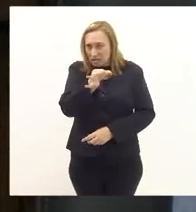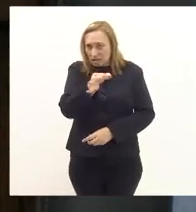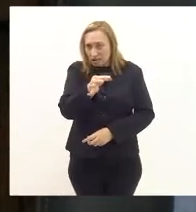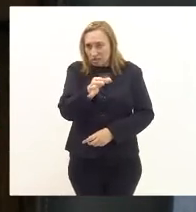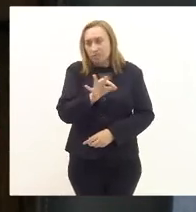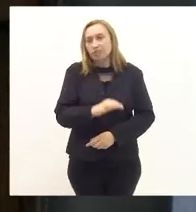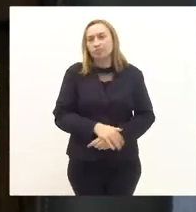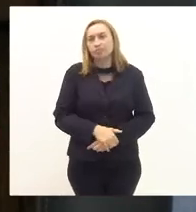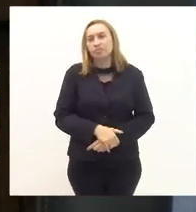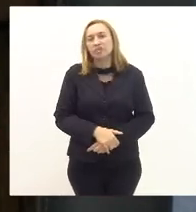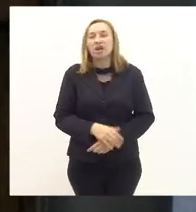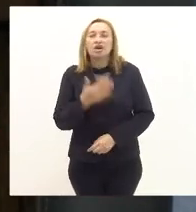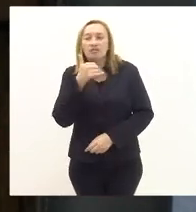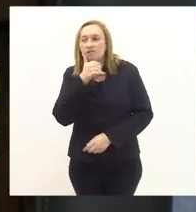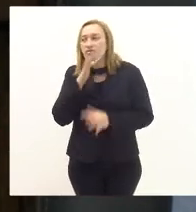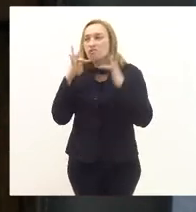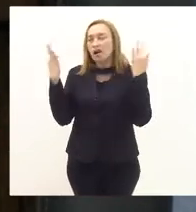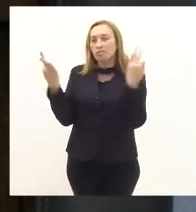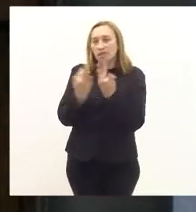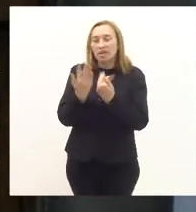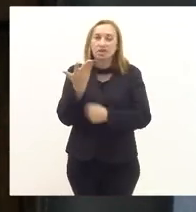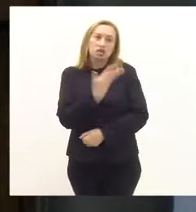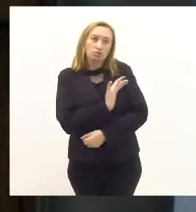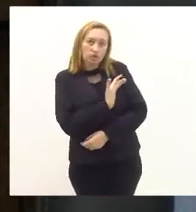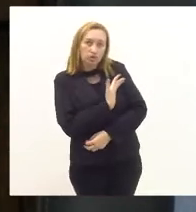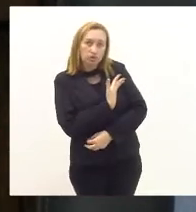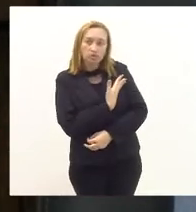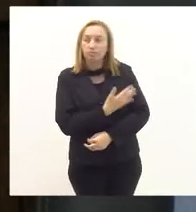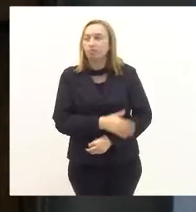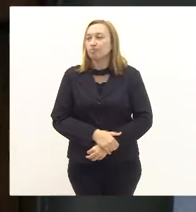né, tanto de família quanto de colegas.